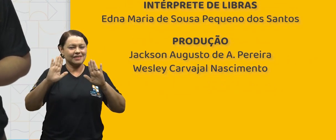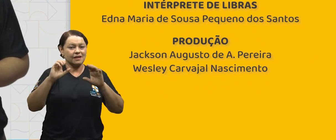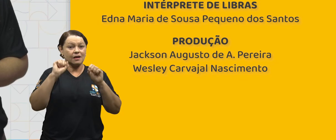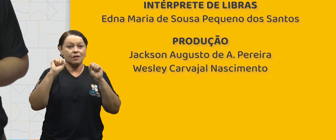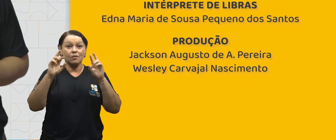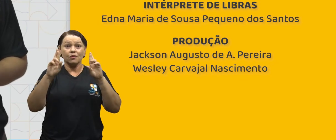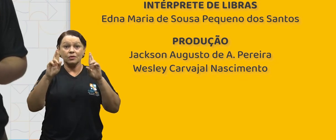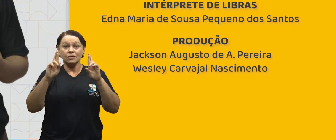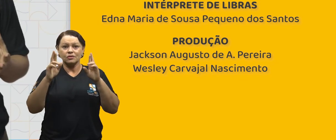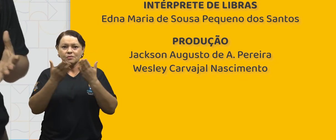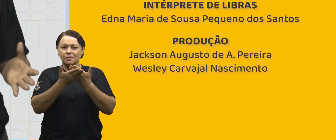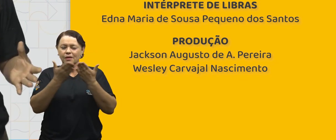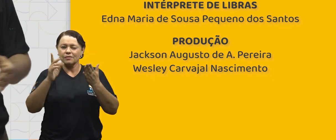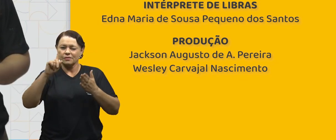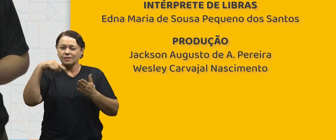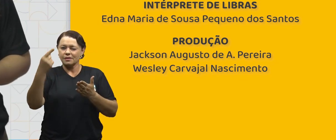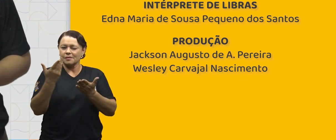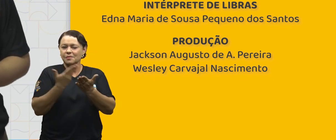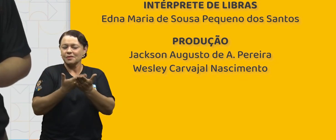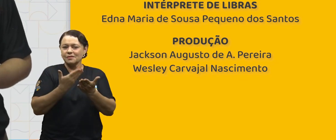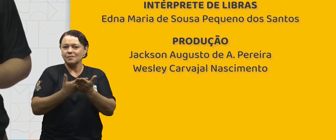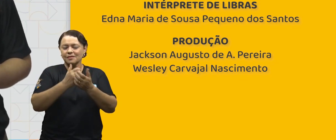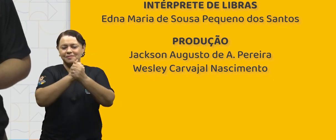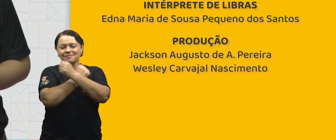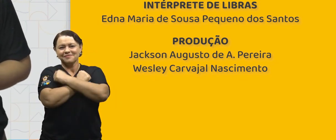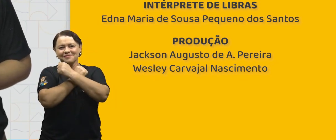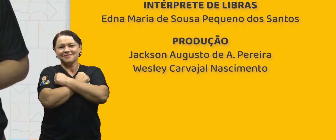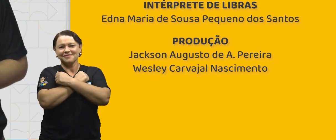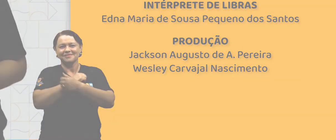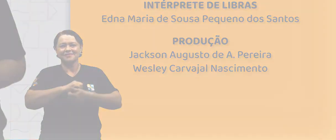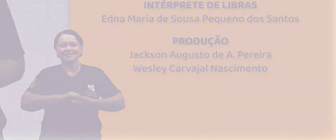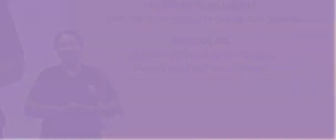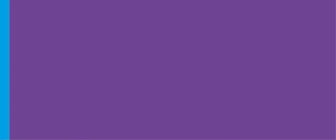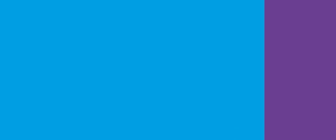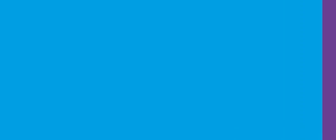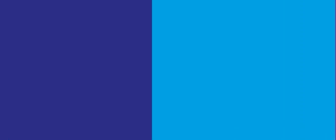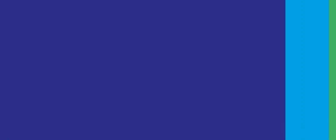Aguardo você aqui na nossa próxima aula. Um grande abraço!